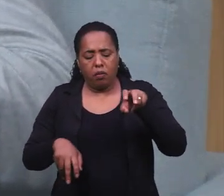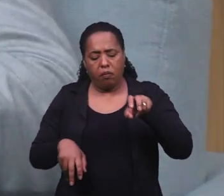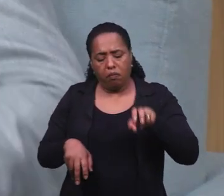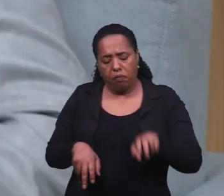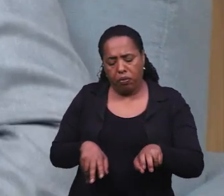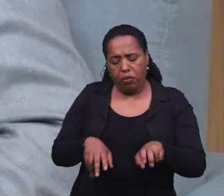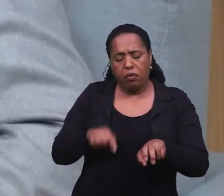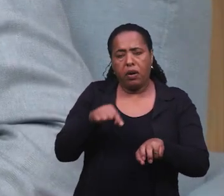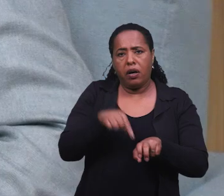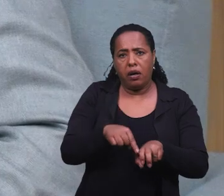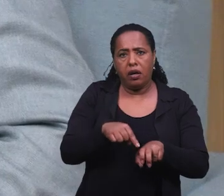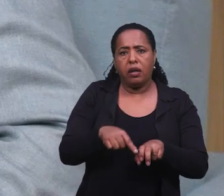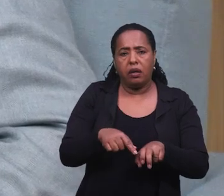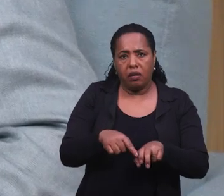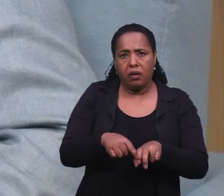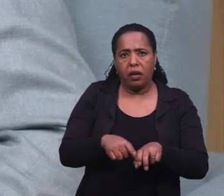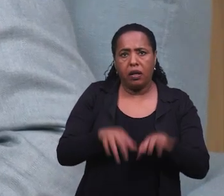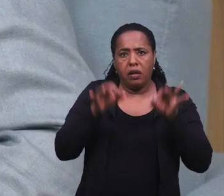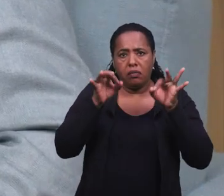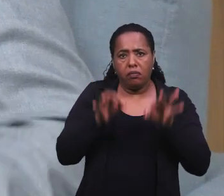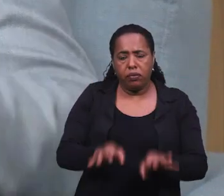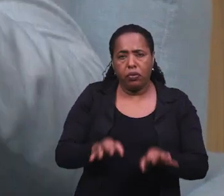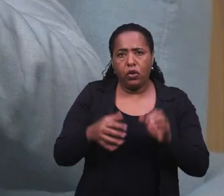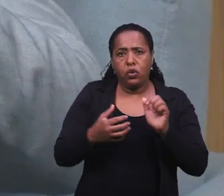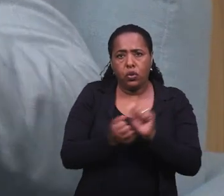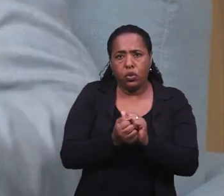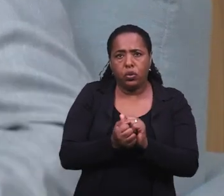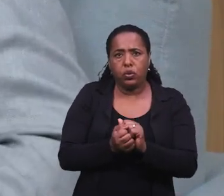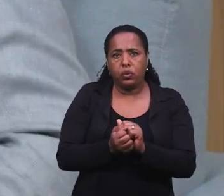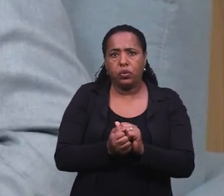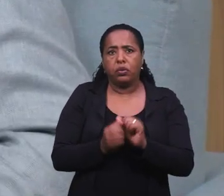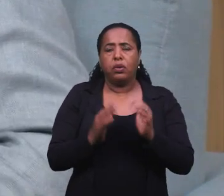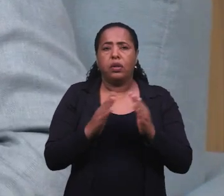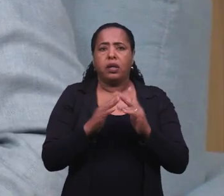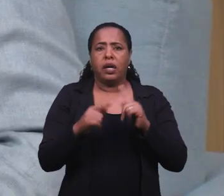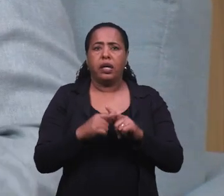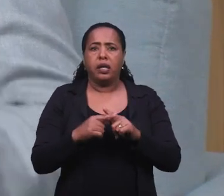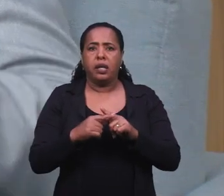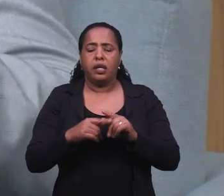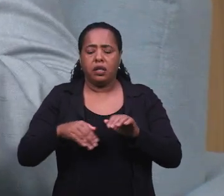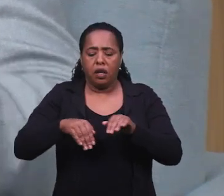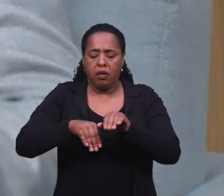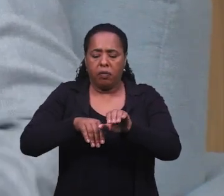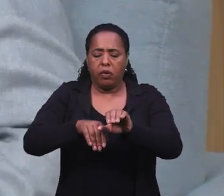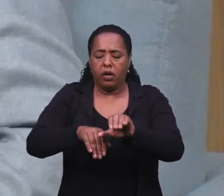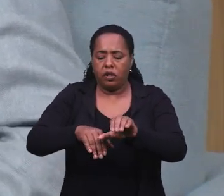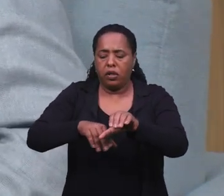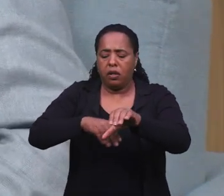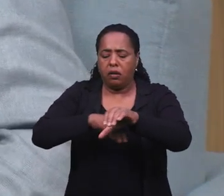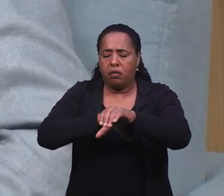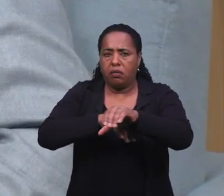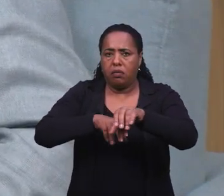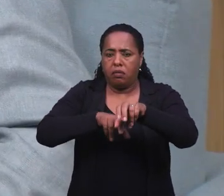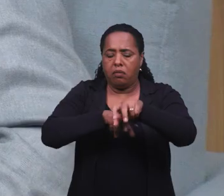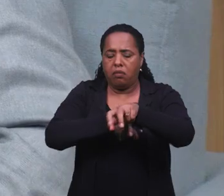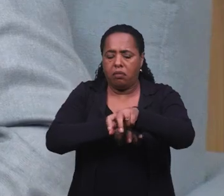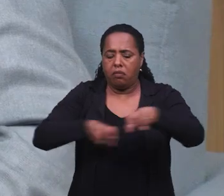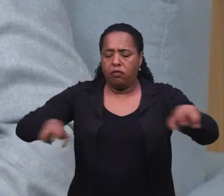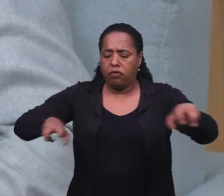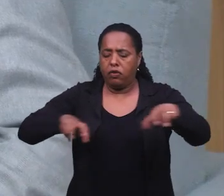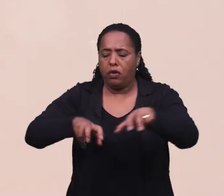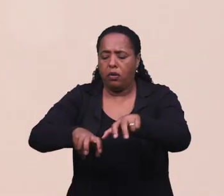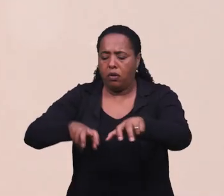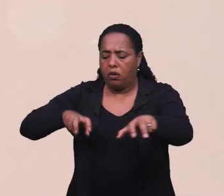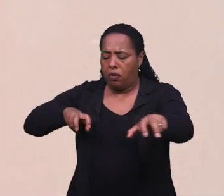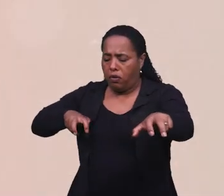para responder essa pergunta, nós vamos chamar aqui o pastor Bísio para responder a pergunta. Por favor, pastor